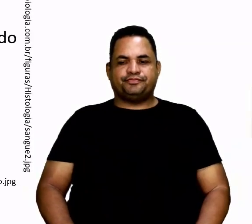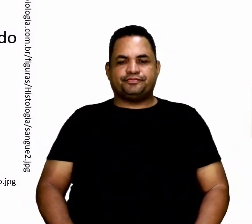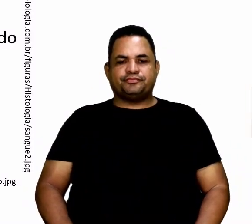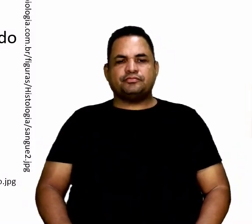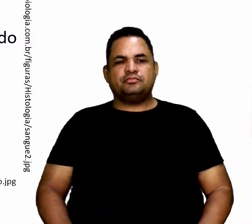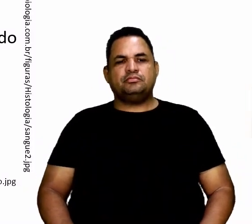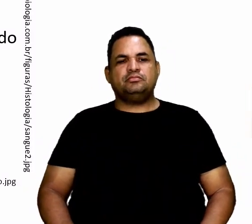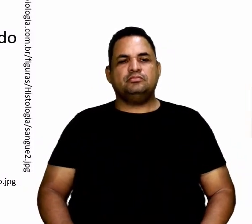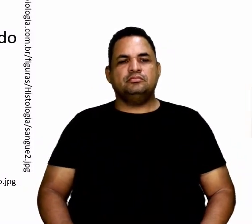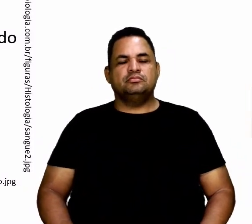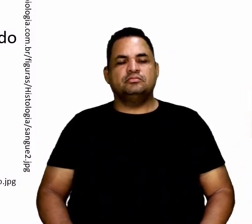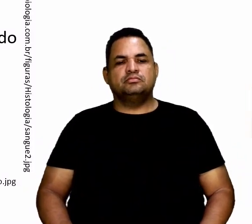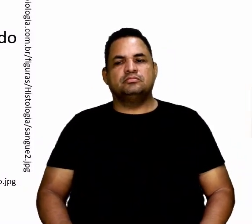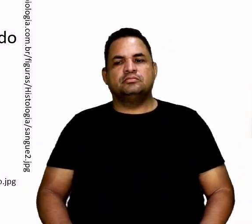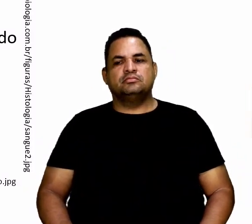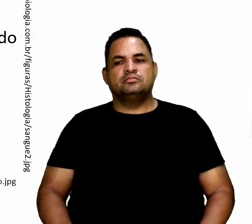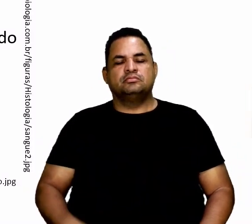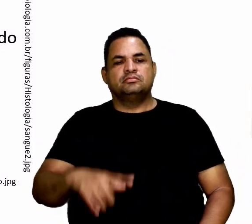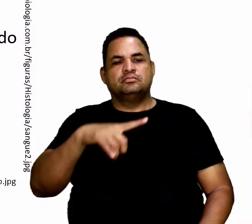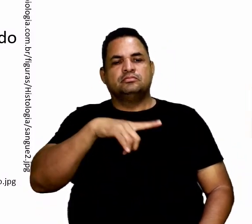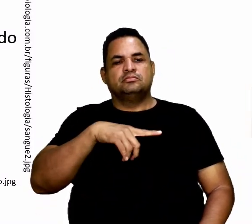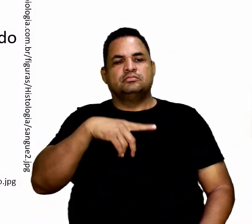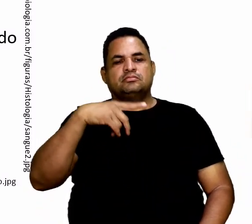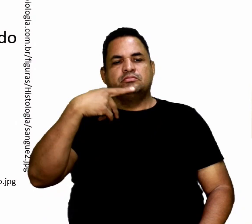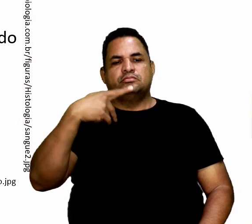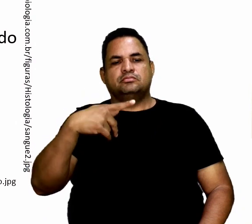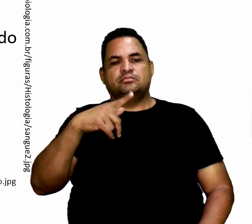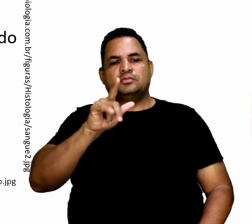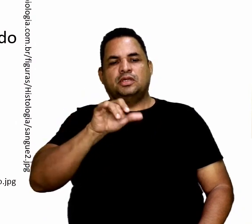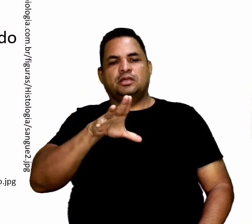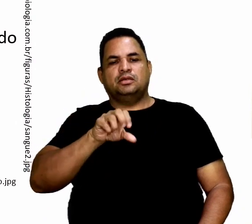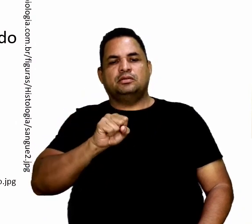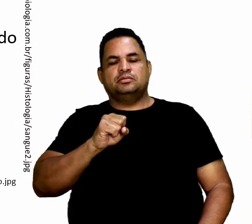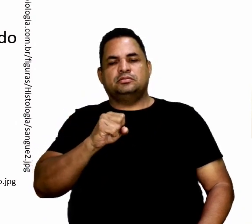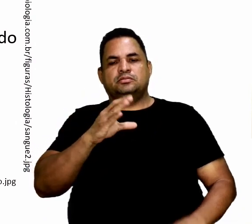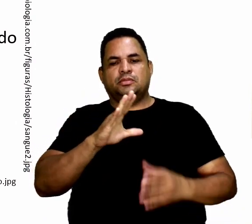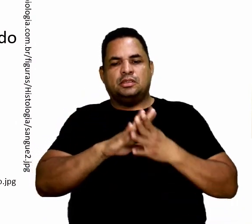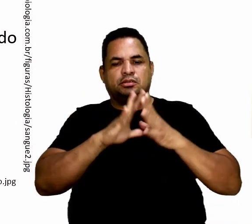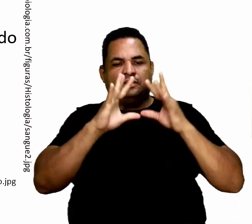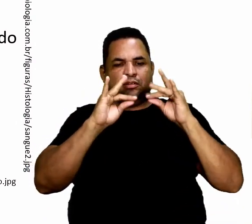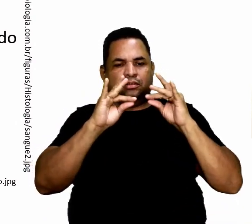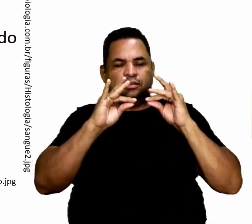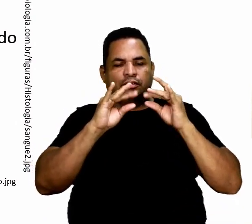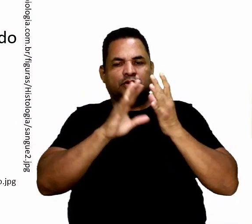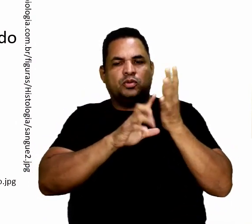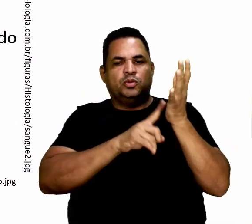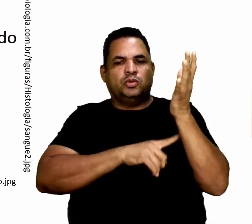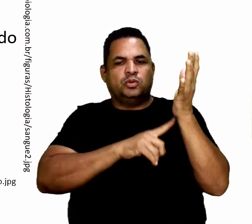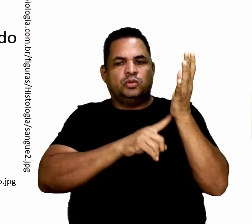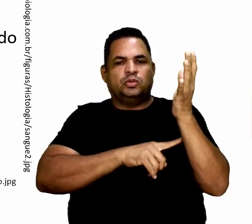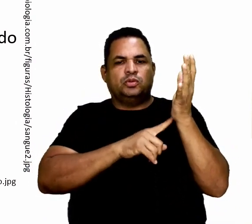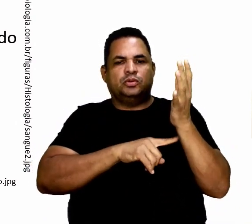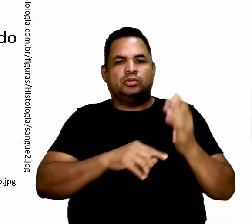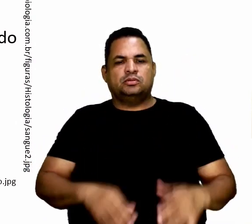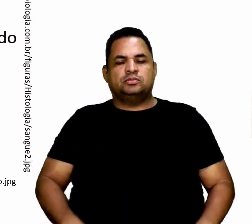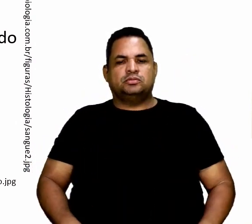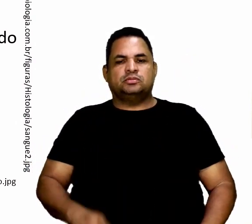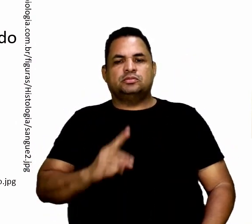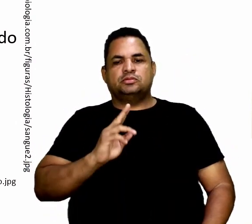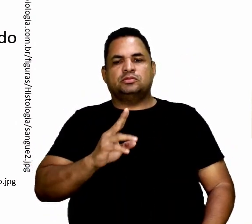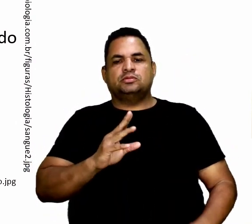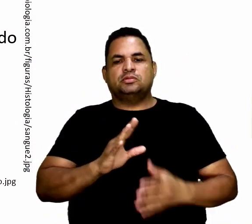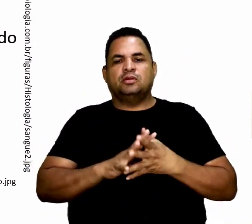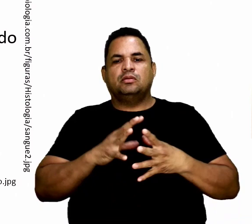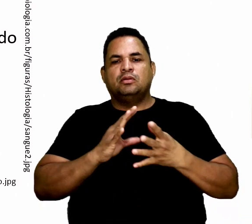Simbora! Temos aqui, então, o plasma, que é a parte líquida, né, professora, do sangue. Manutenção da